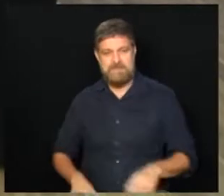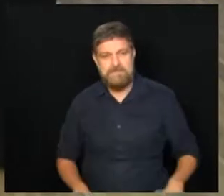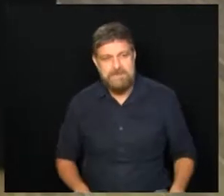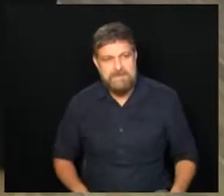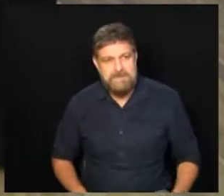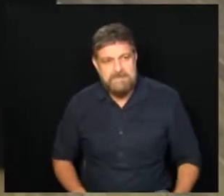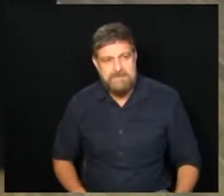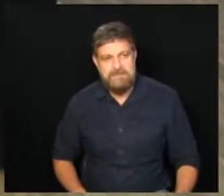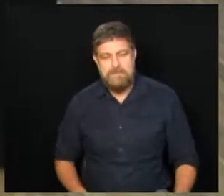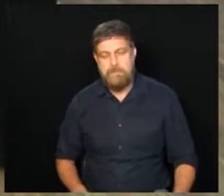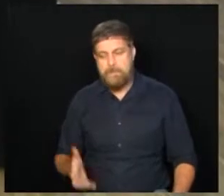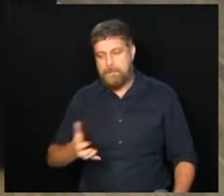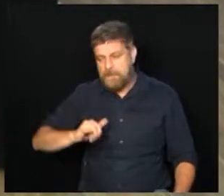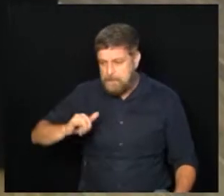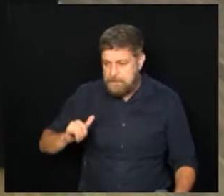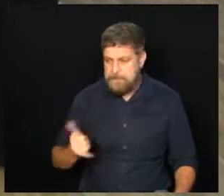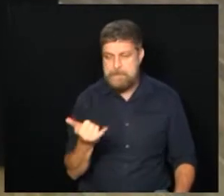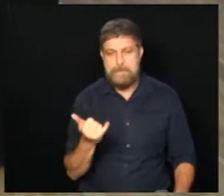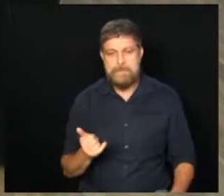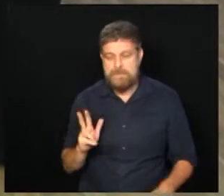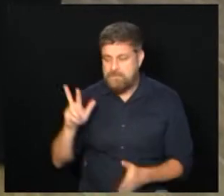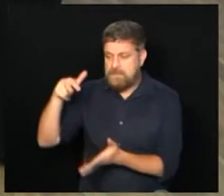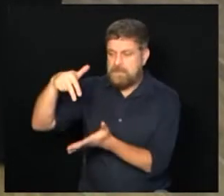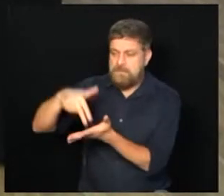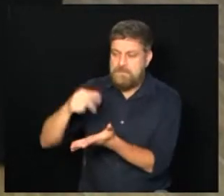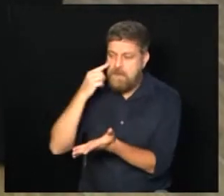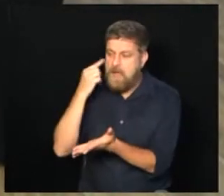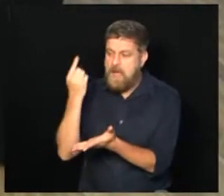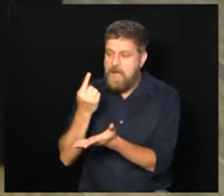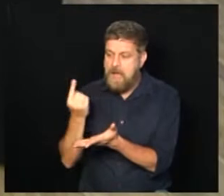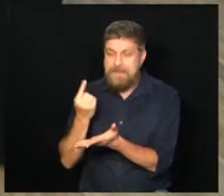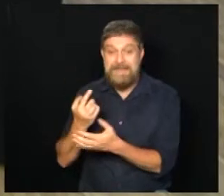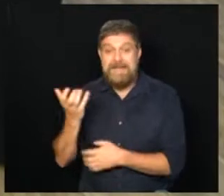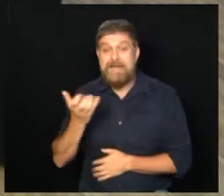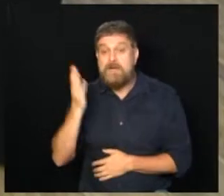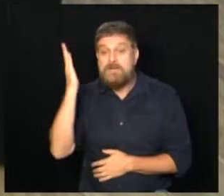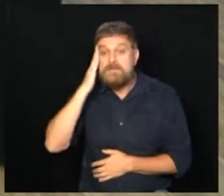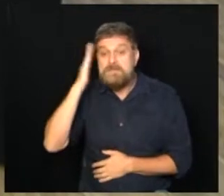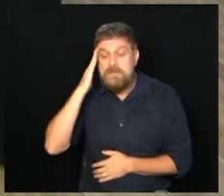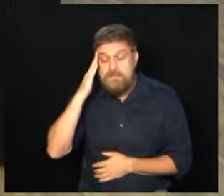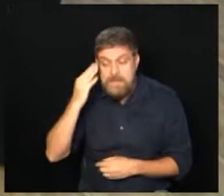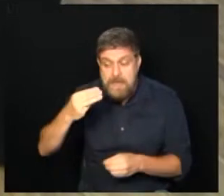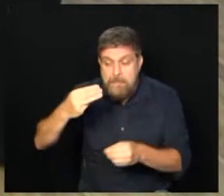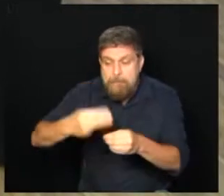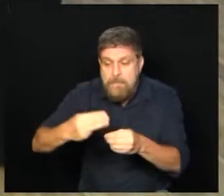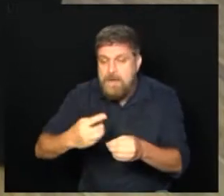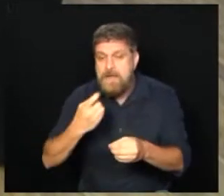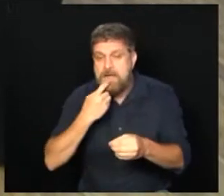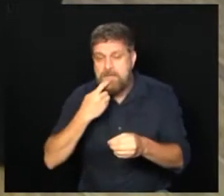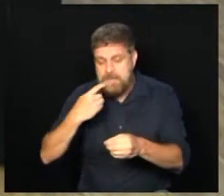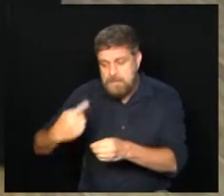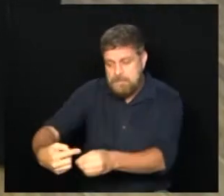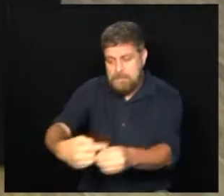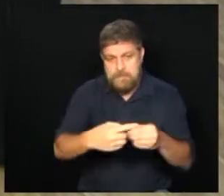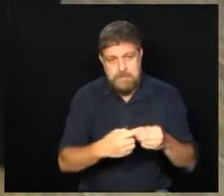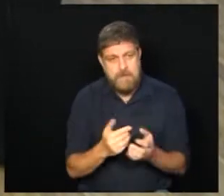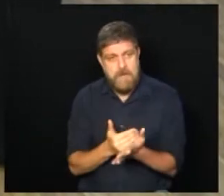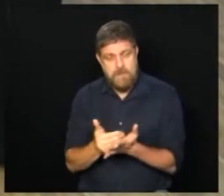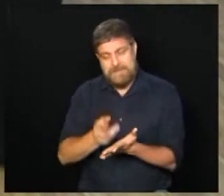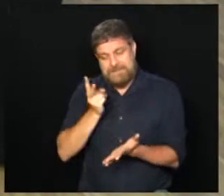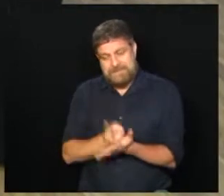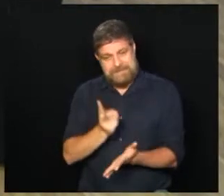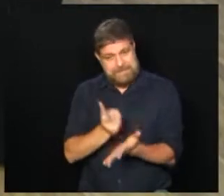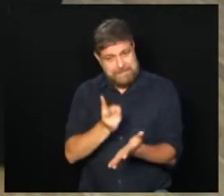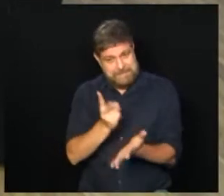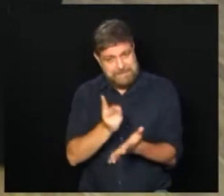Minabreu, quero aproveitar sua presença nos nossos estúdios para nós falarmos das notícias da metrópole de Campinas. A gente começa sempre